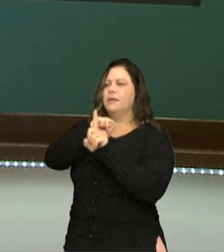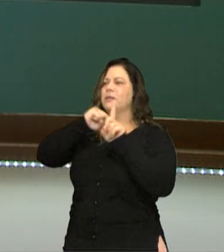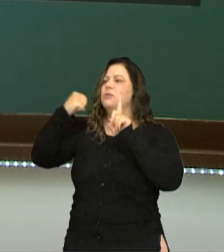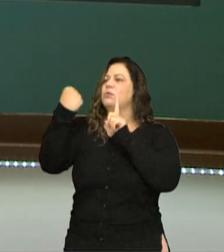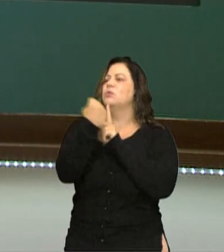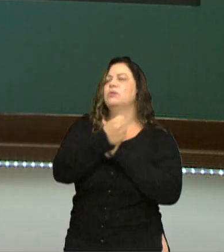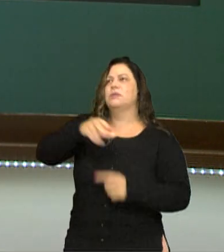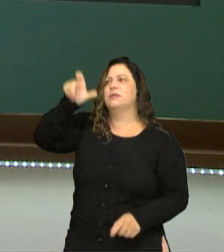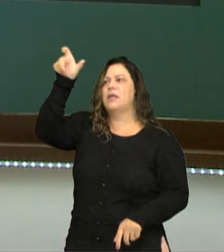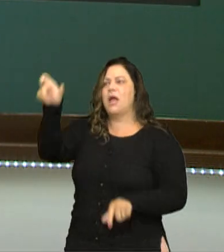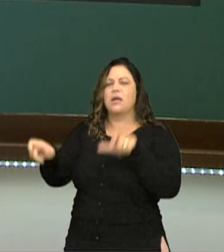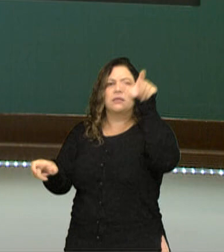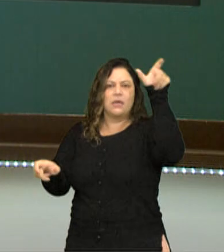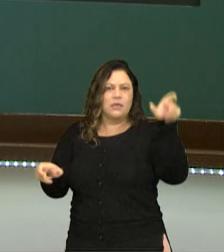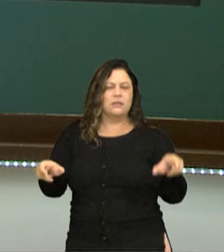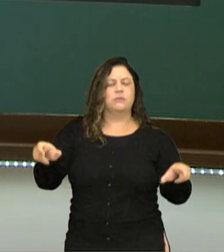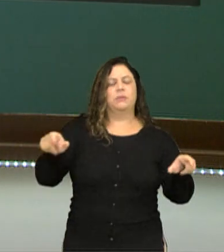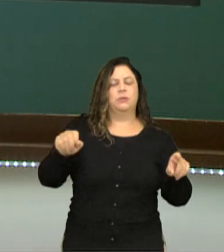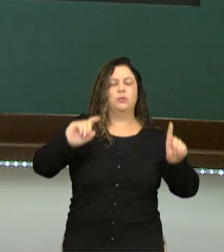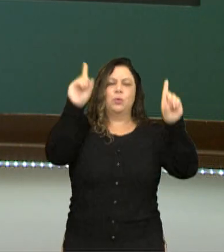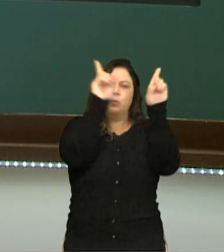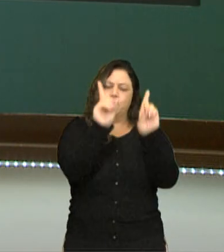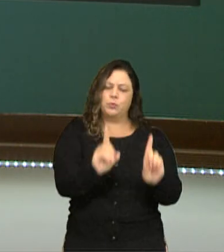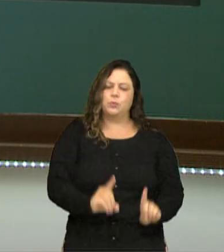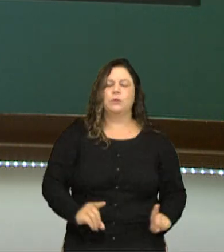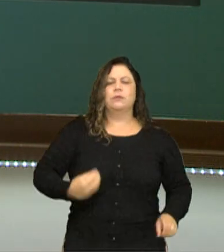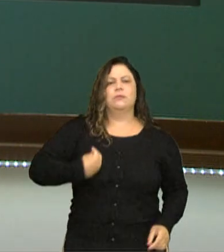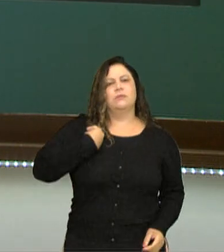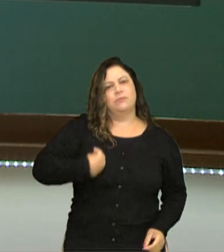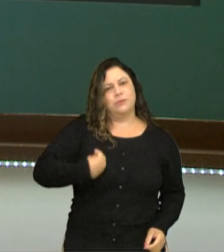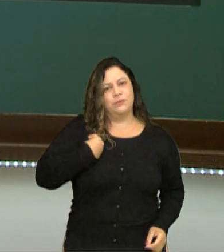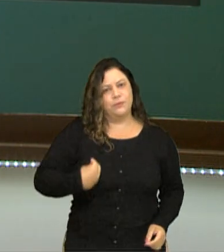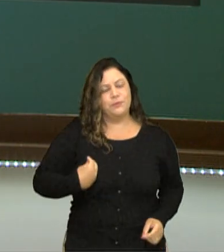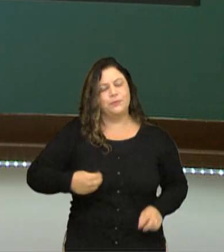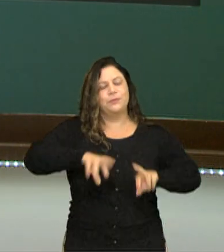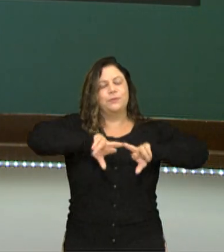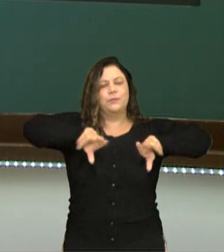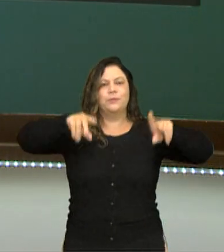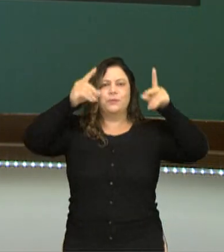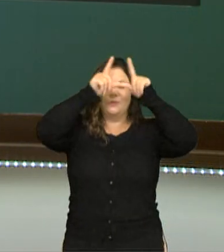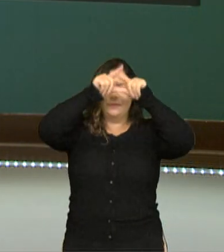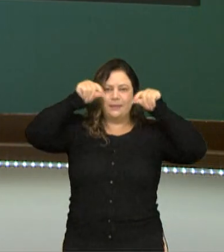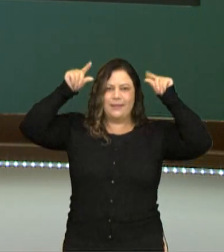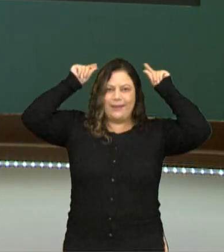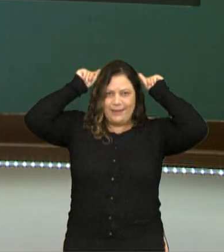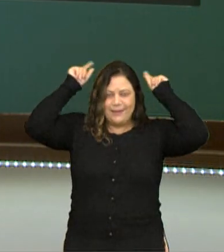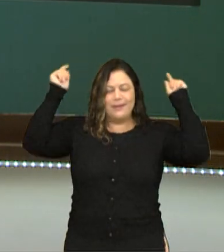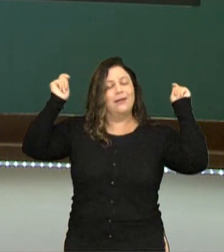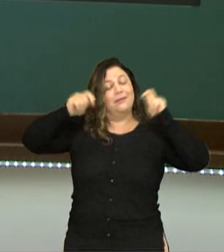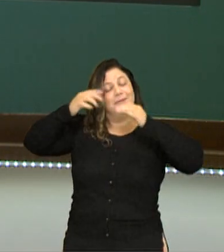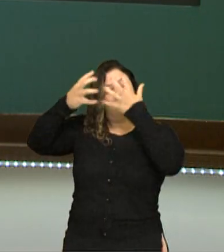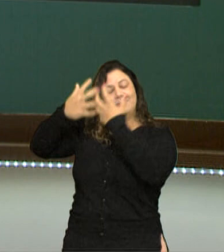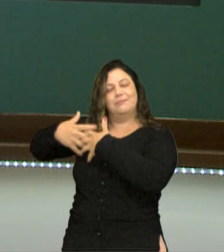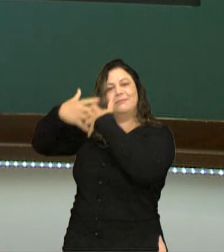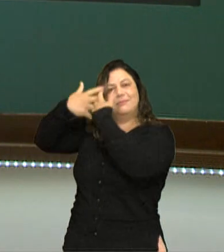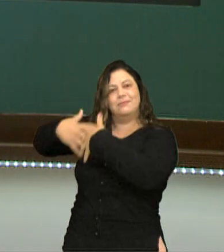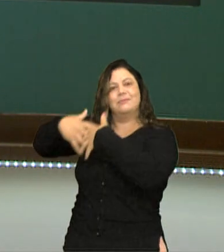pessoas que estão ali, sobre os deuses, é muito presente na Grécia, Então eles tinham esse racional